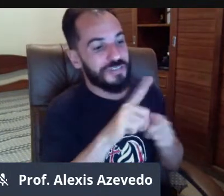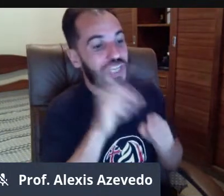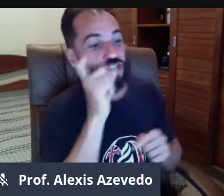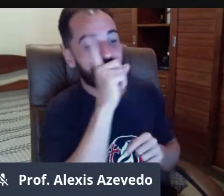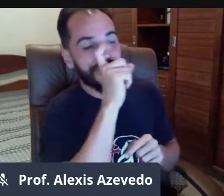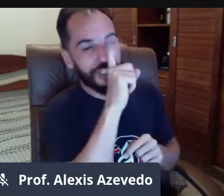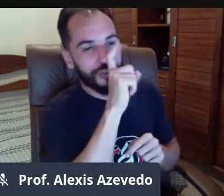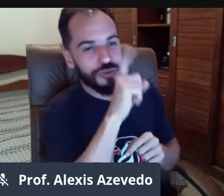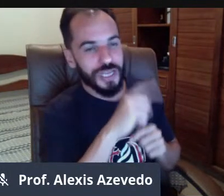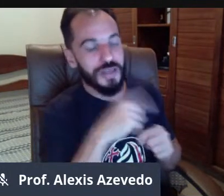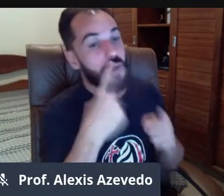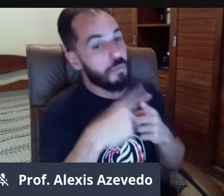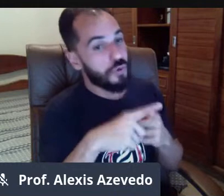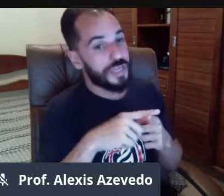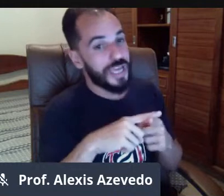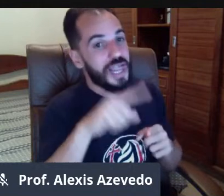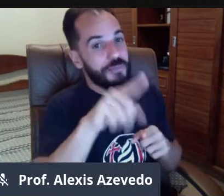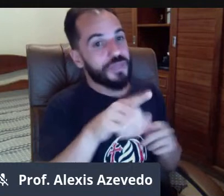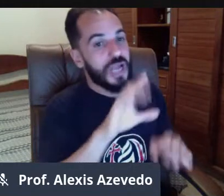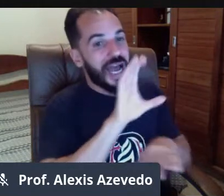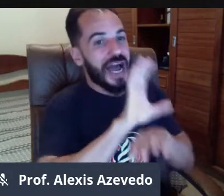porquê. Então,